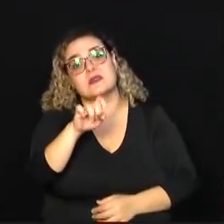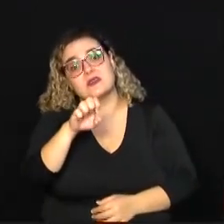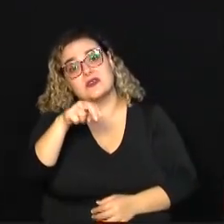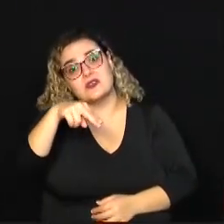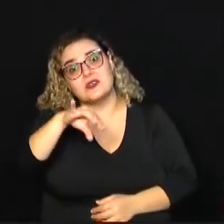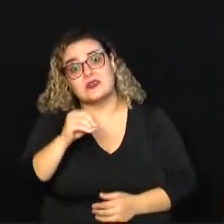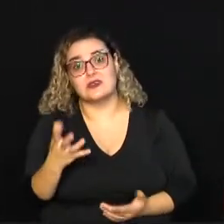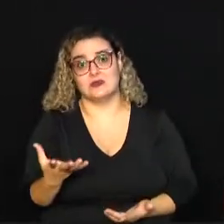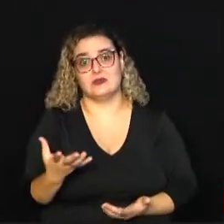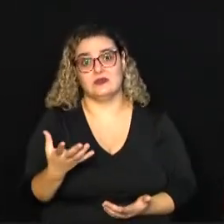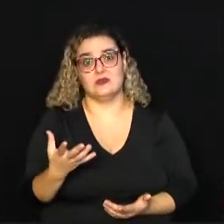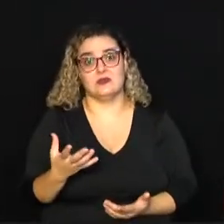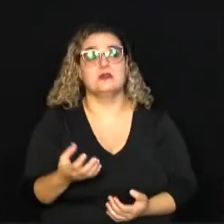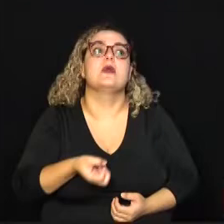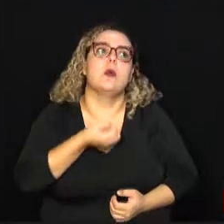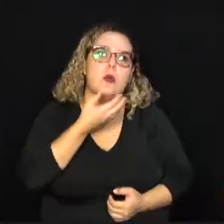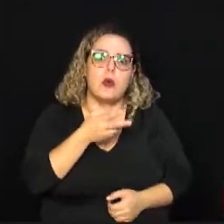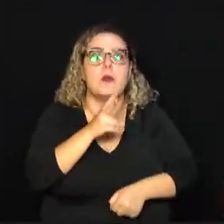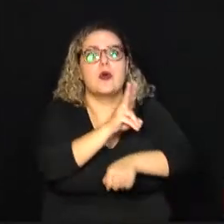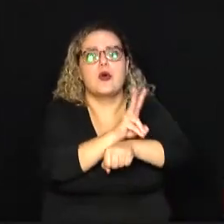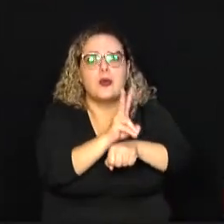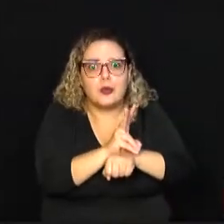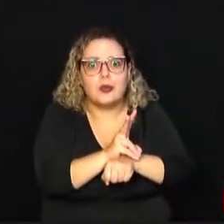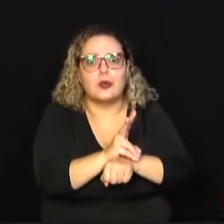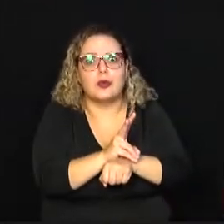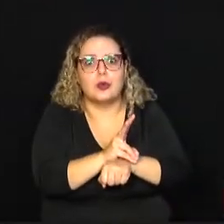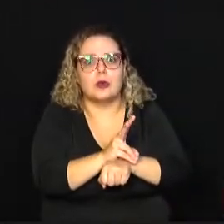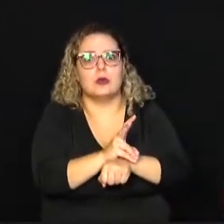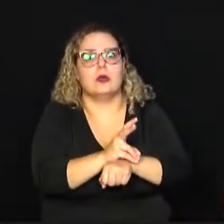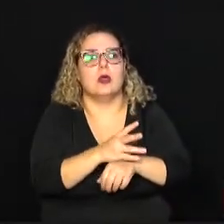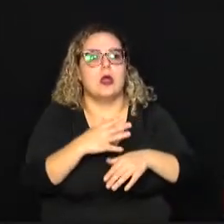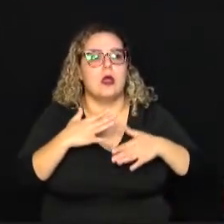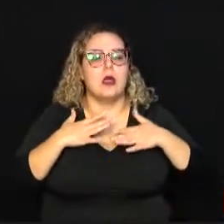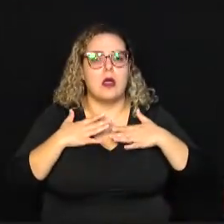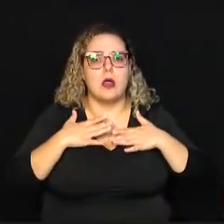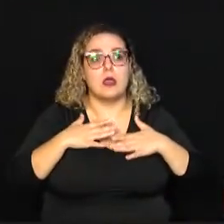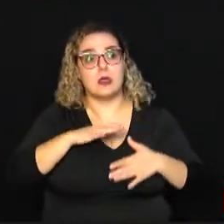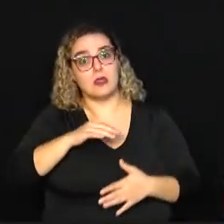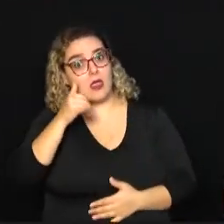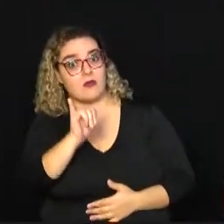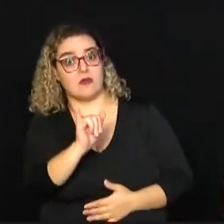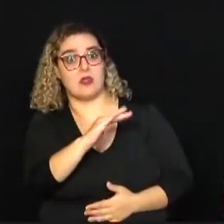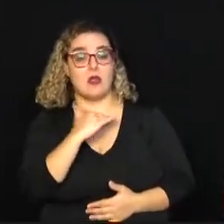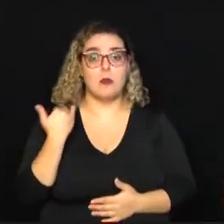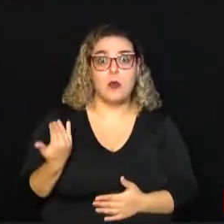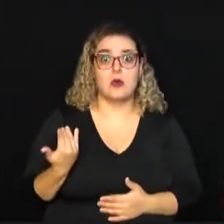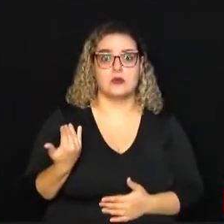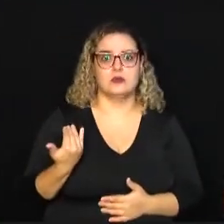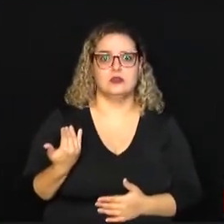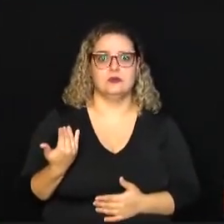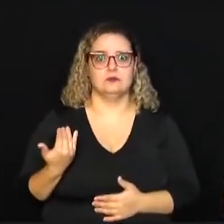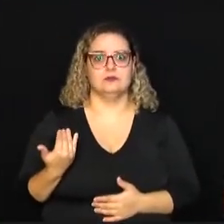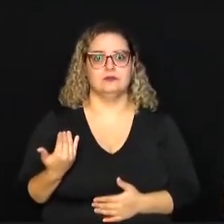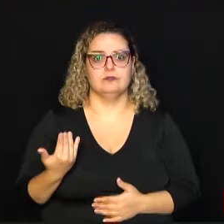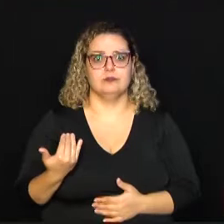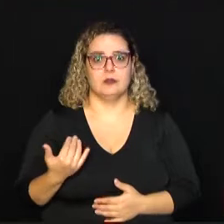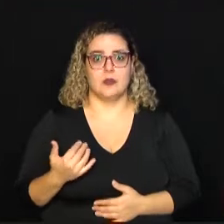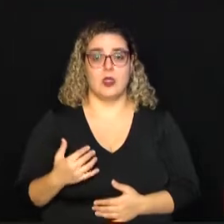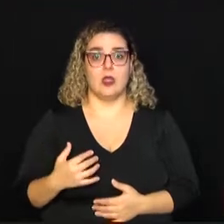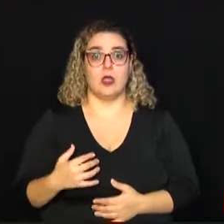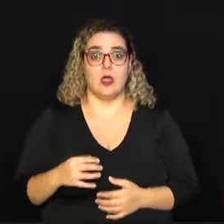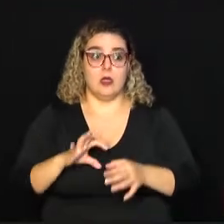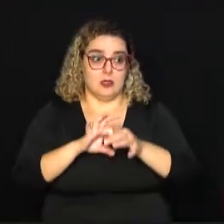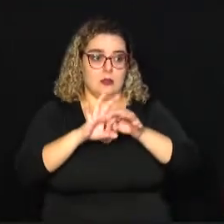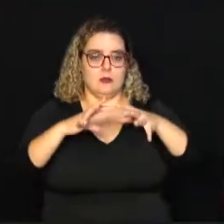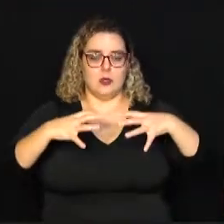que tem alta eficácia para preservar a vida das pessoas, que é o oxigênio, né, que dado numa concentração mais alta das pessoas, permite que o pulmão de uma